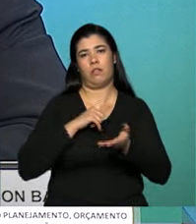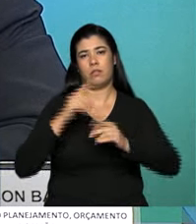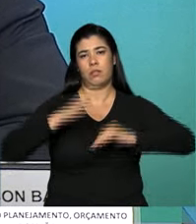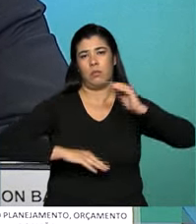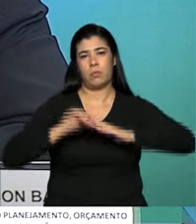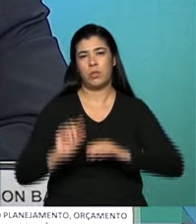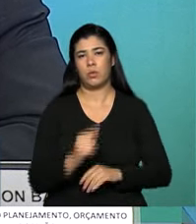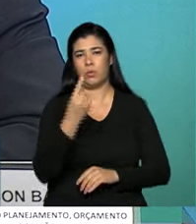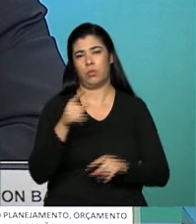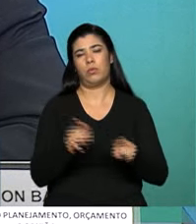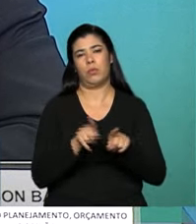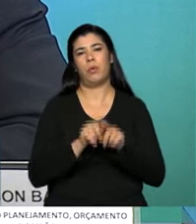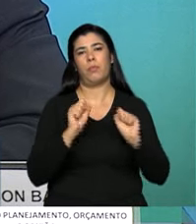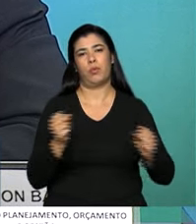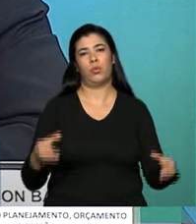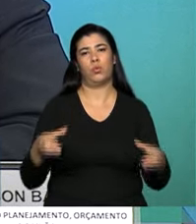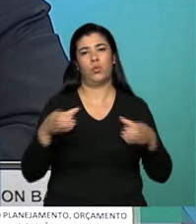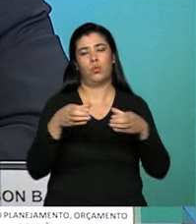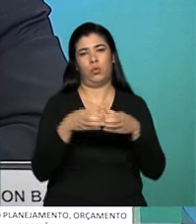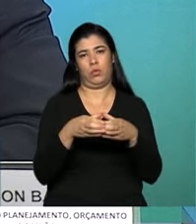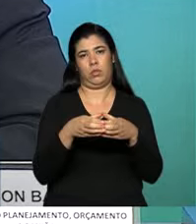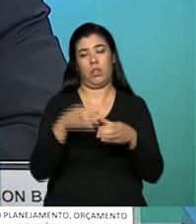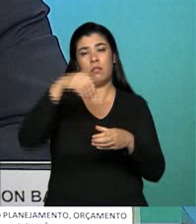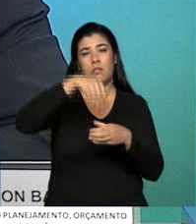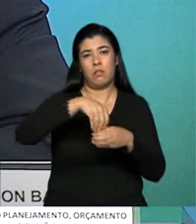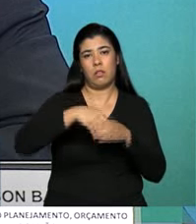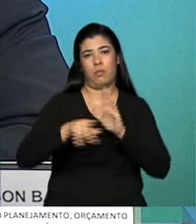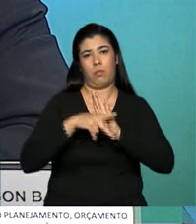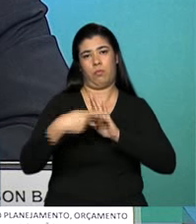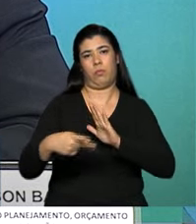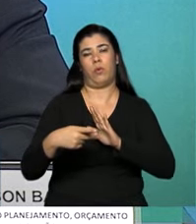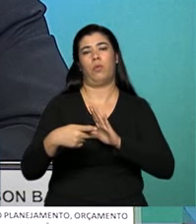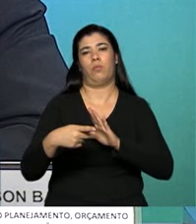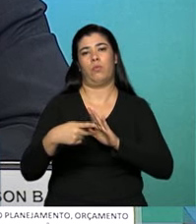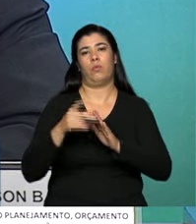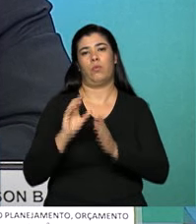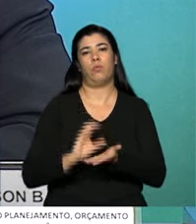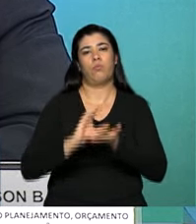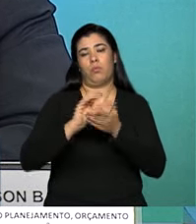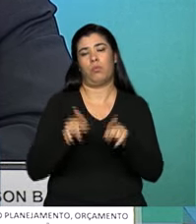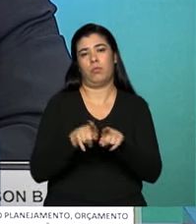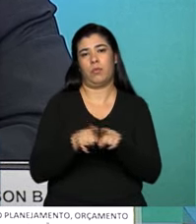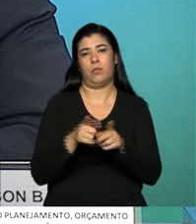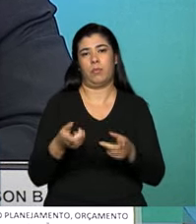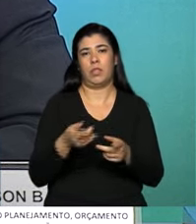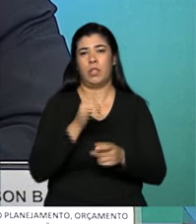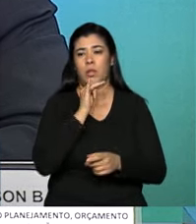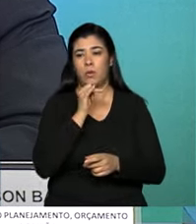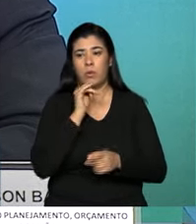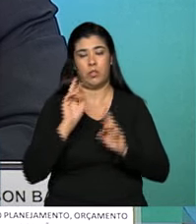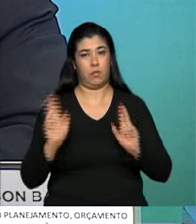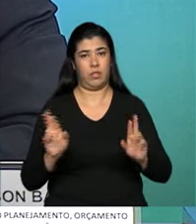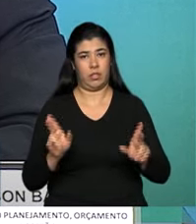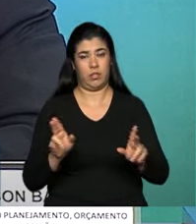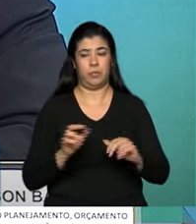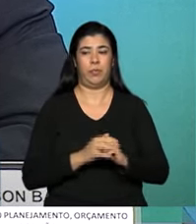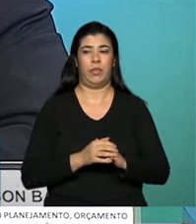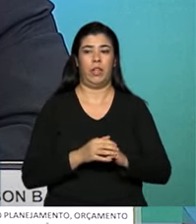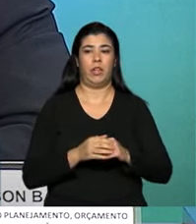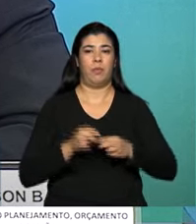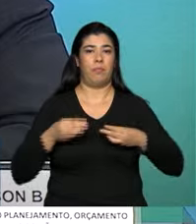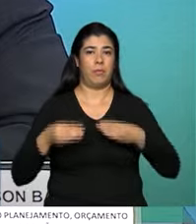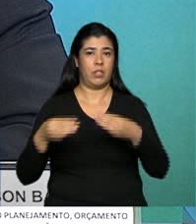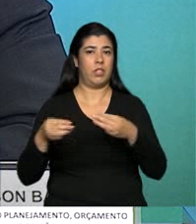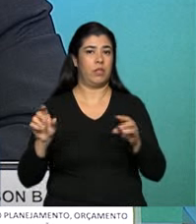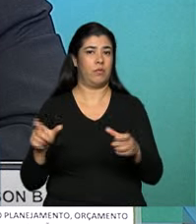você fazer também uma racionalização da máquina intra órgão então uma coisa é redução do número de Ministérios outra coisa é